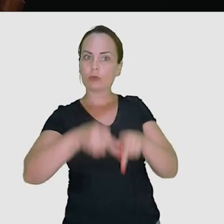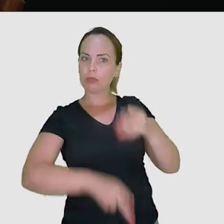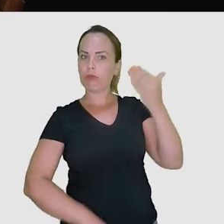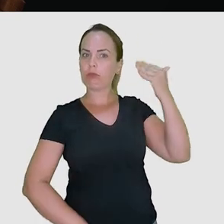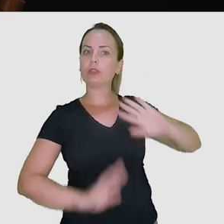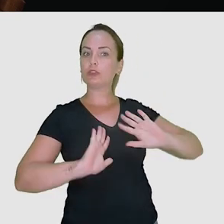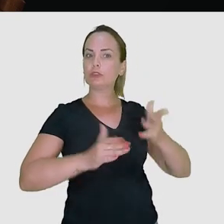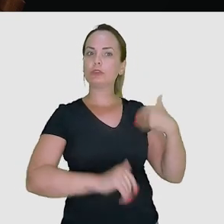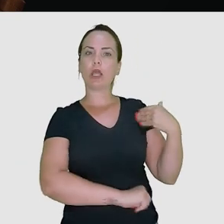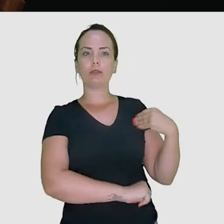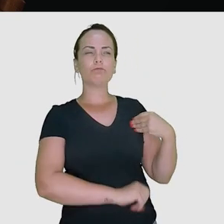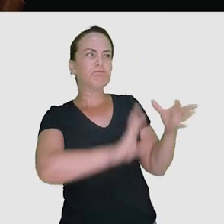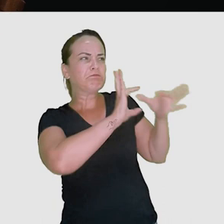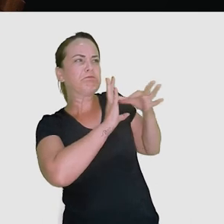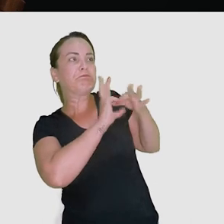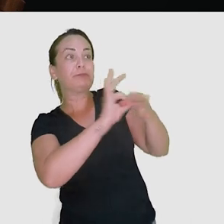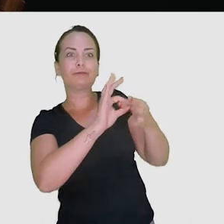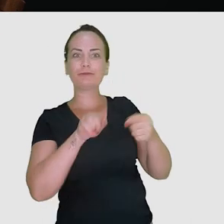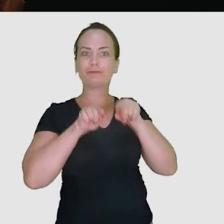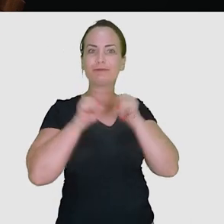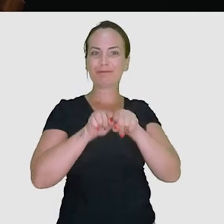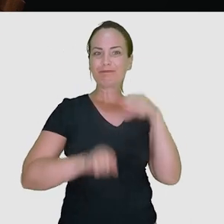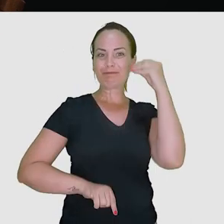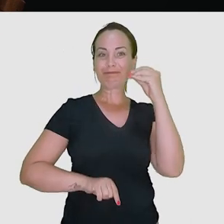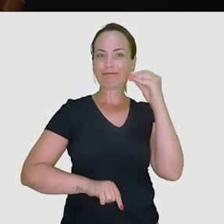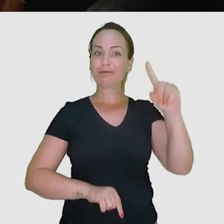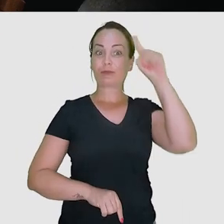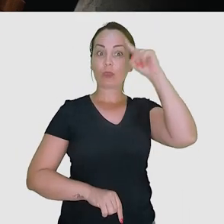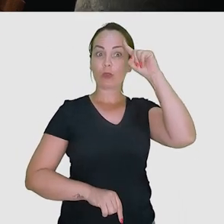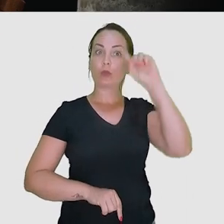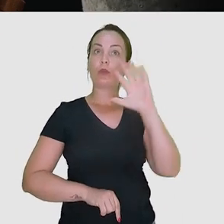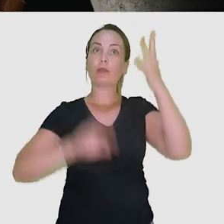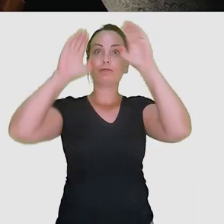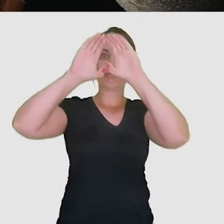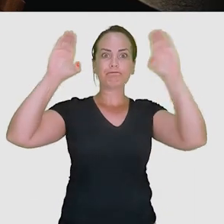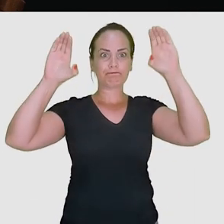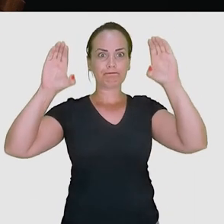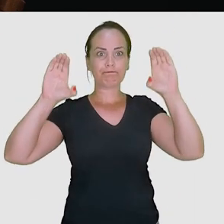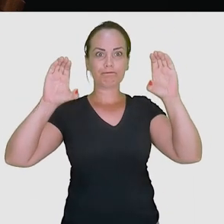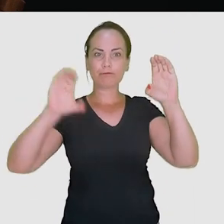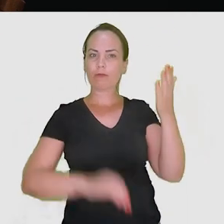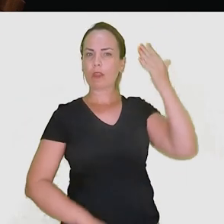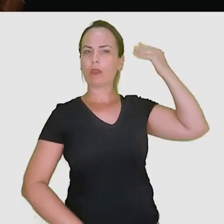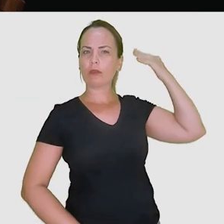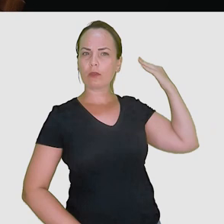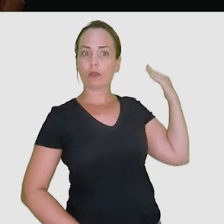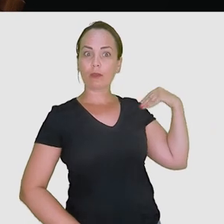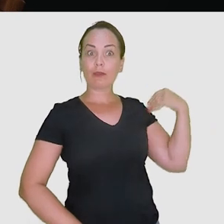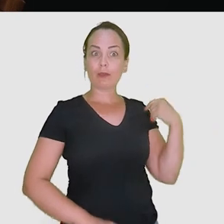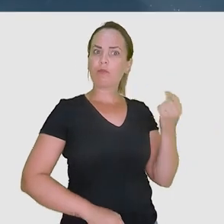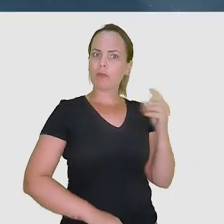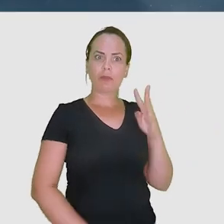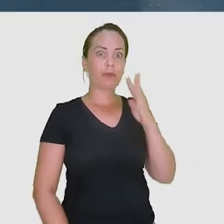moderna, os povos já tentavam conectar sua experiência cotidiana com os fenômenos celestes. Uma visão de